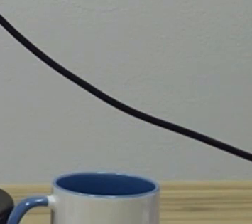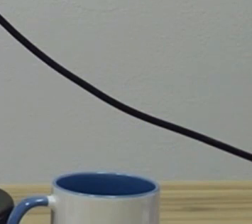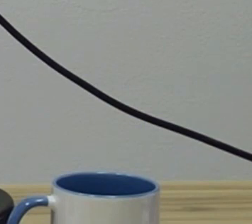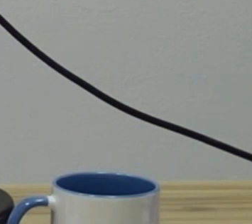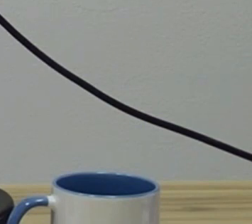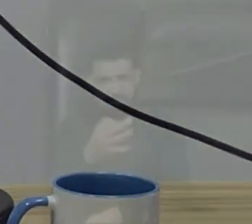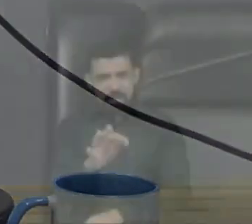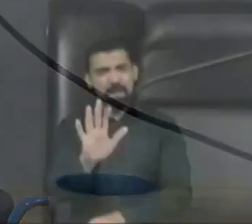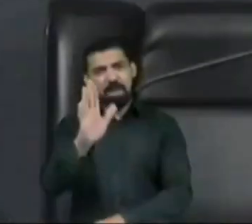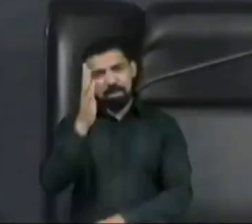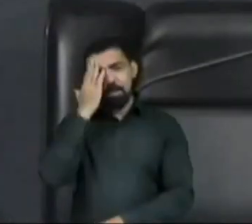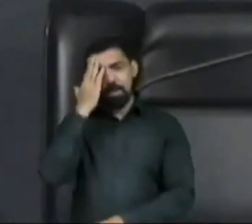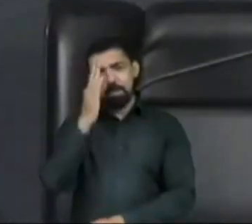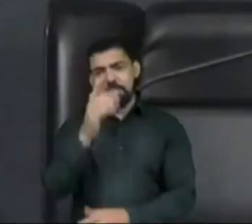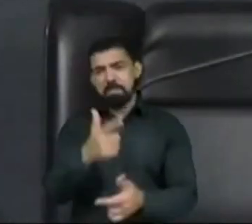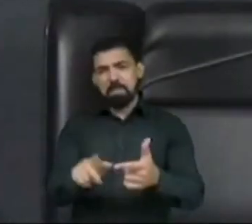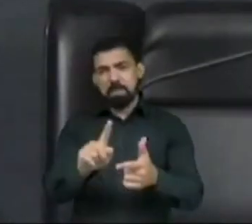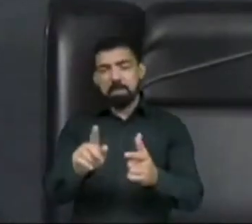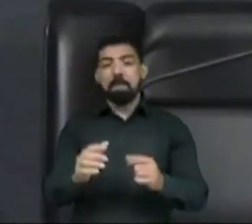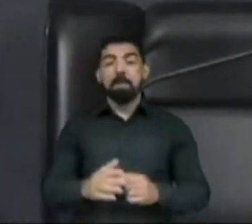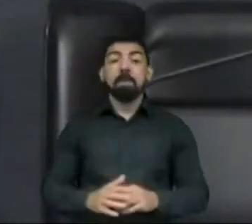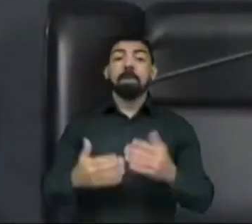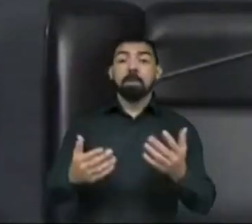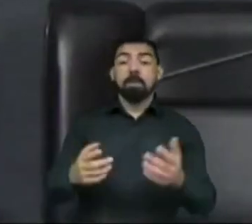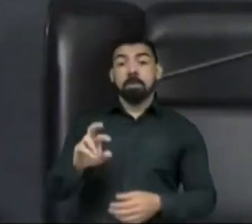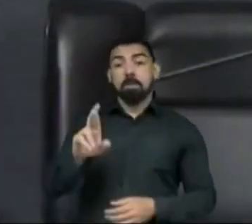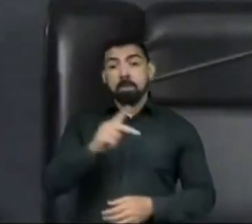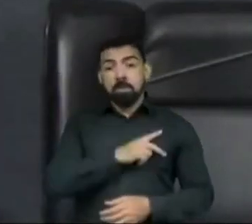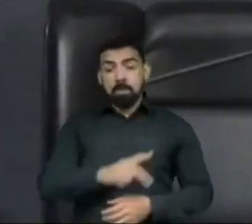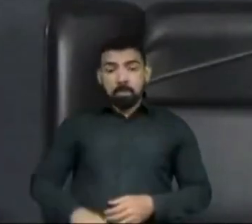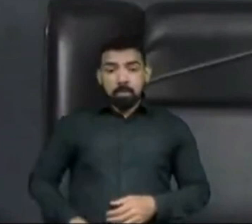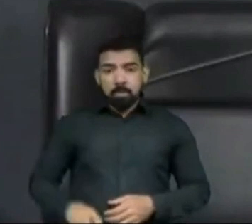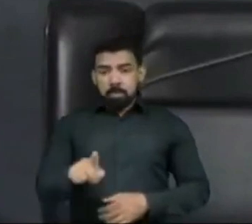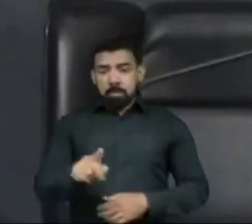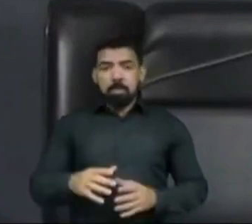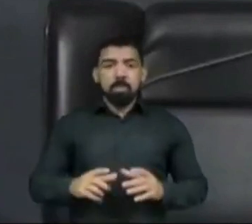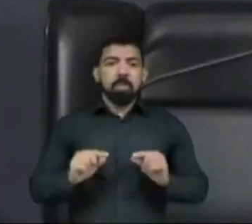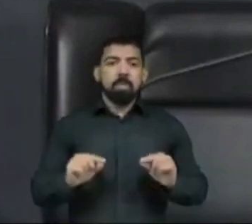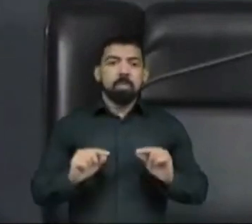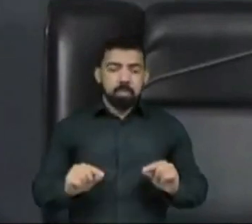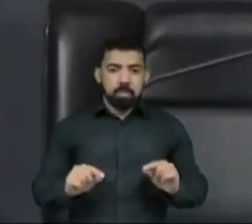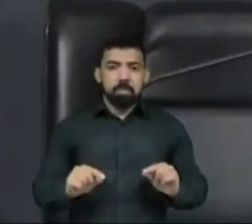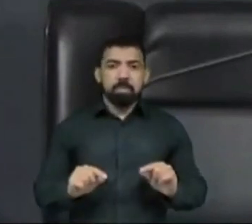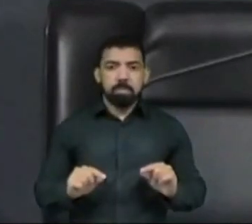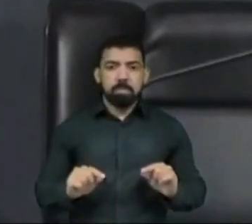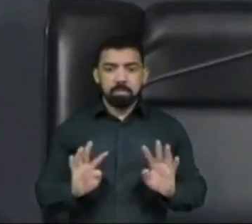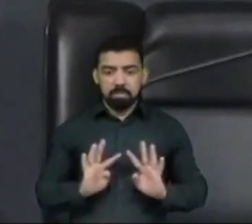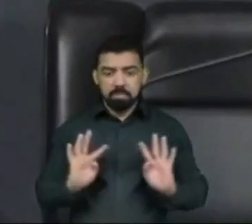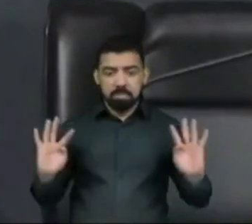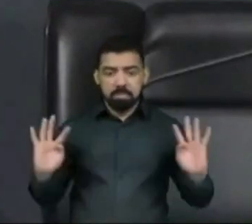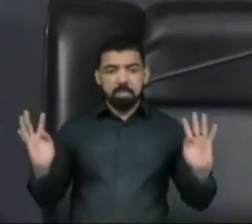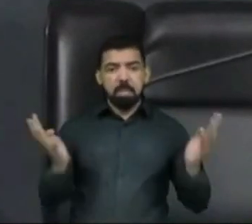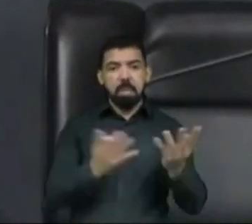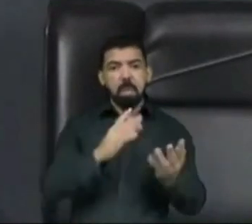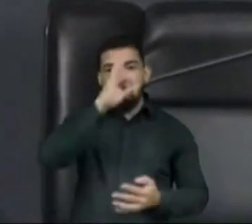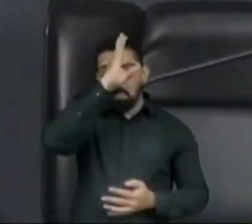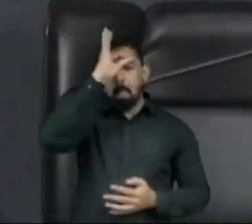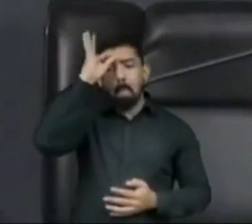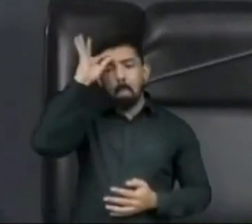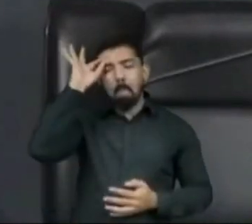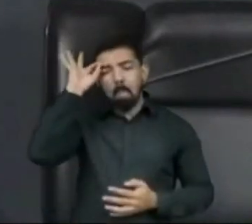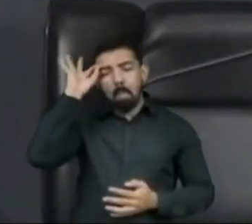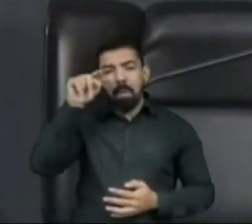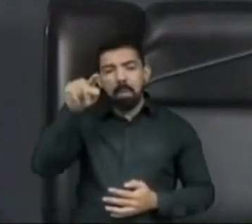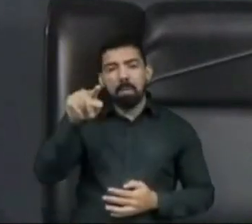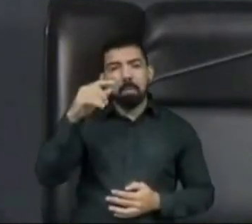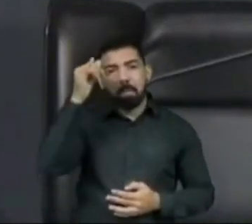Vamos ouvi-lo. Certamente, presidente, Vossa Excelência não está no cercadinho da imbecilidade.